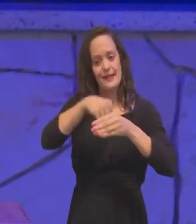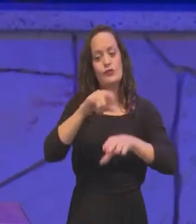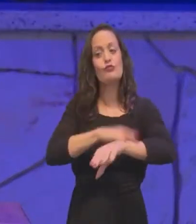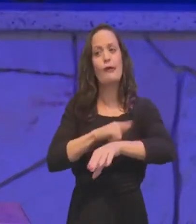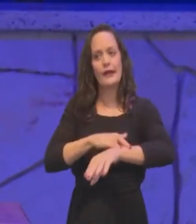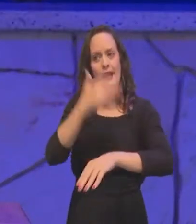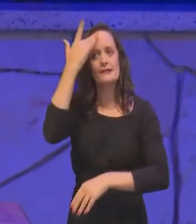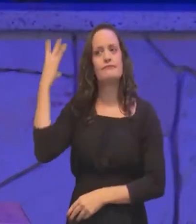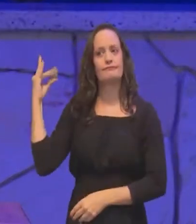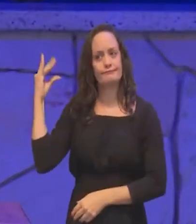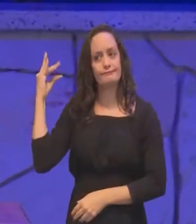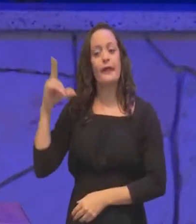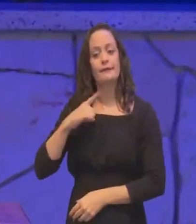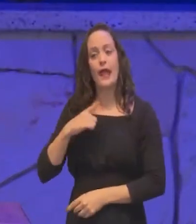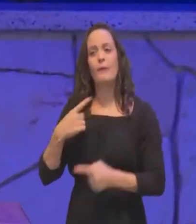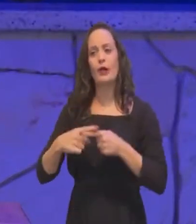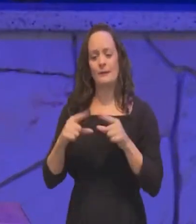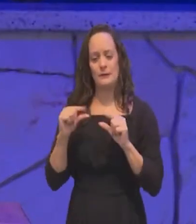banheiro.